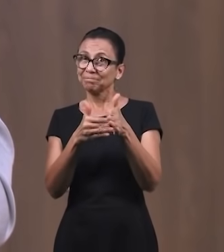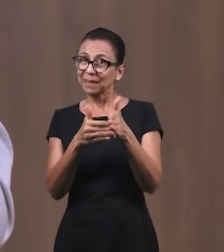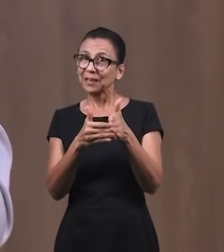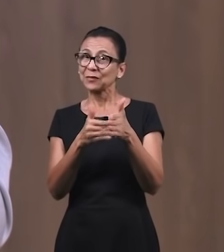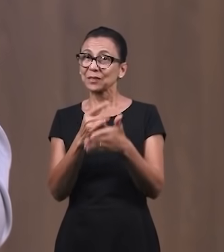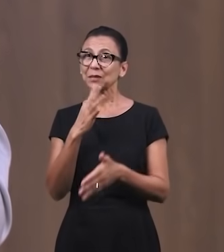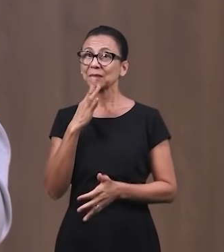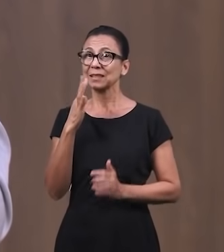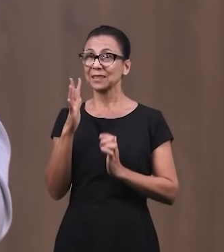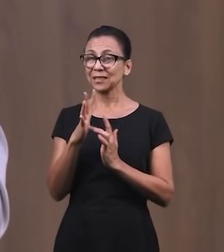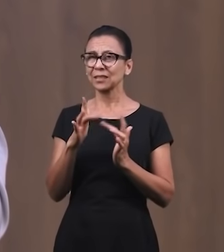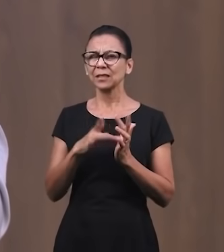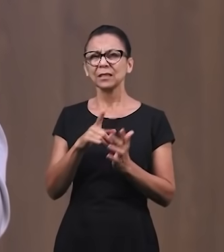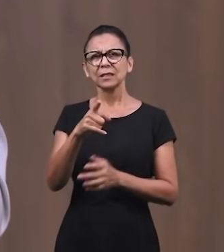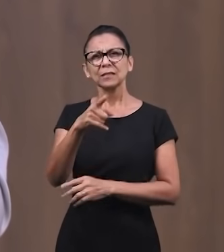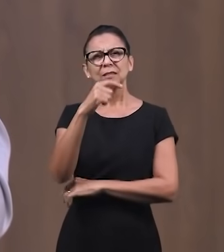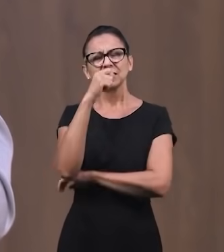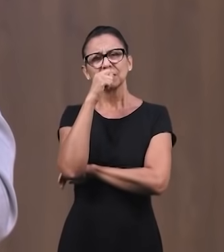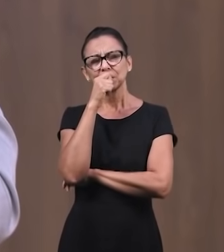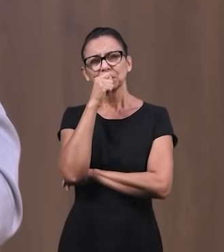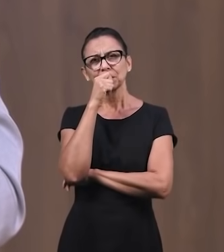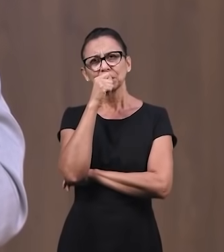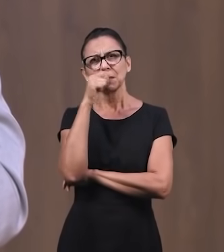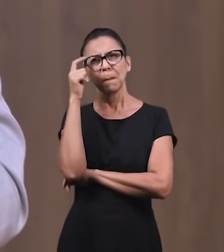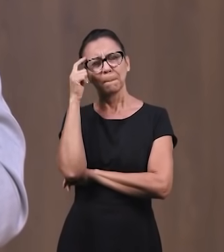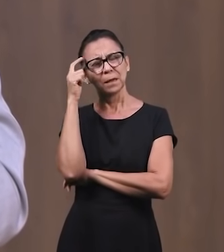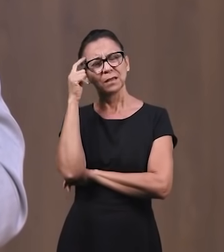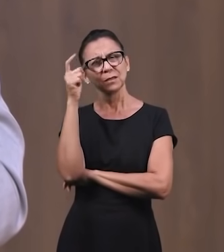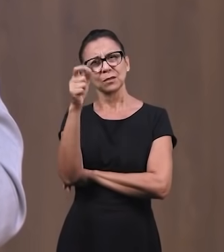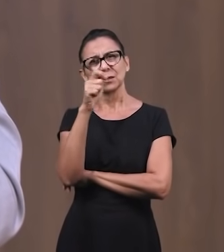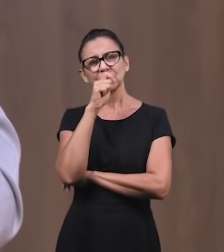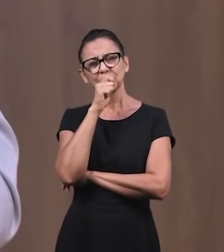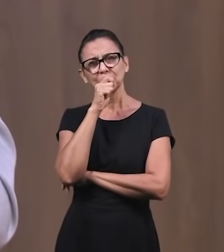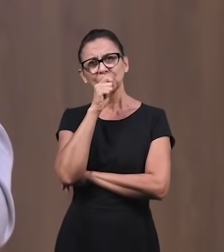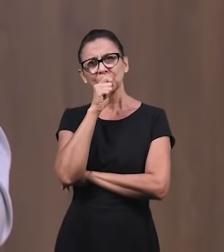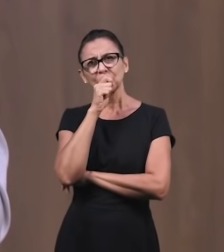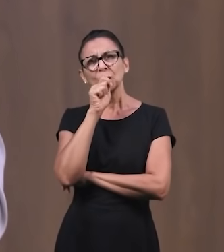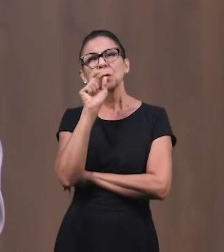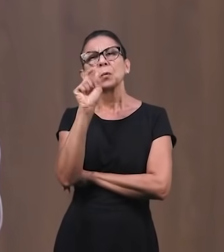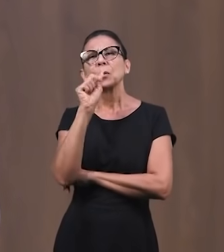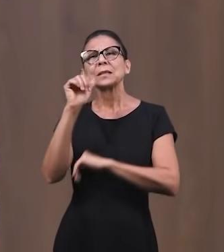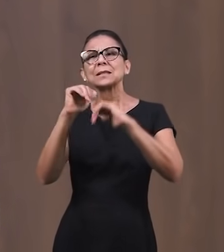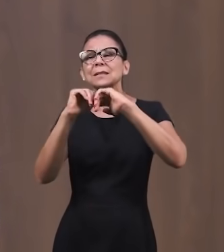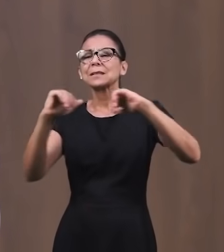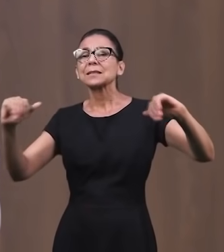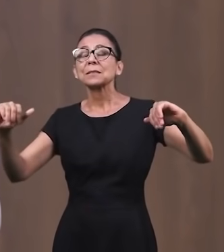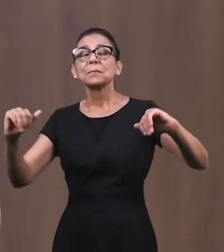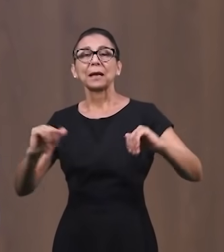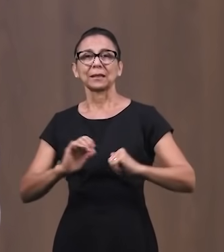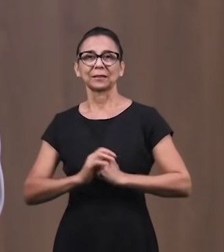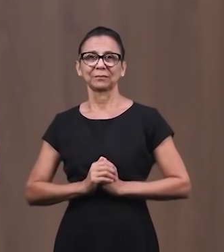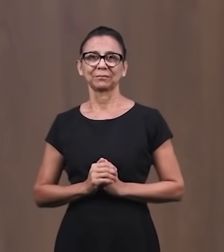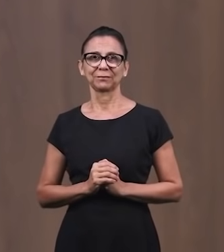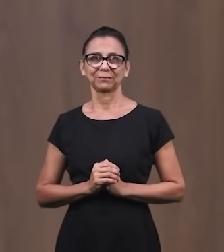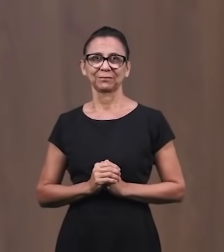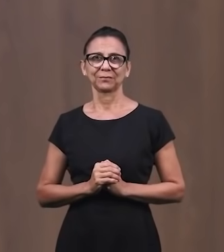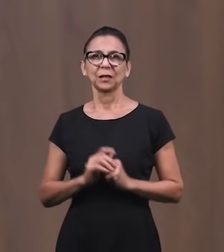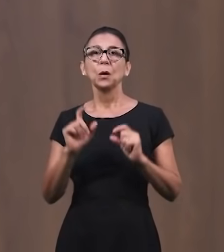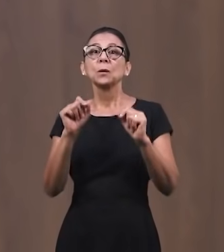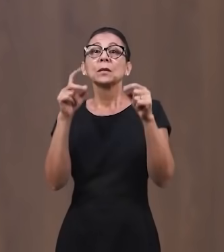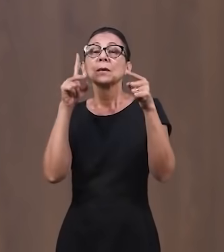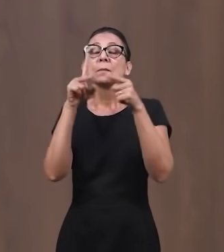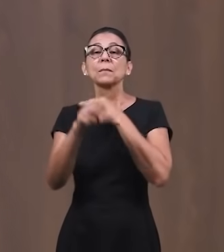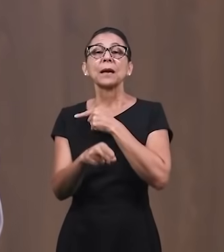Senhor Jesus. Você já parou para pensar que pode haver uma multidão entre você e Jesus? Uma multidão que